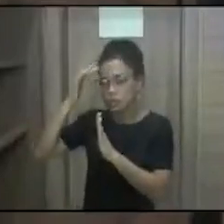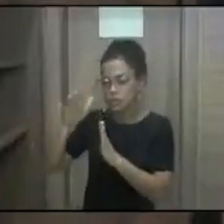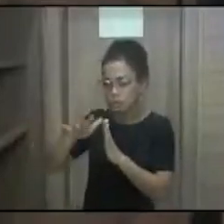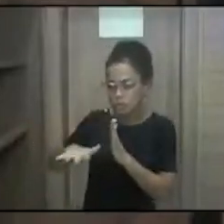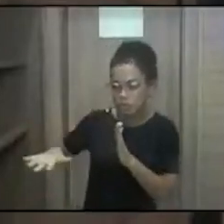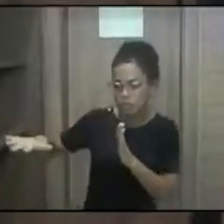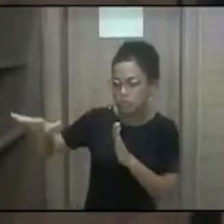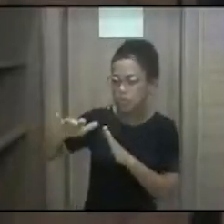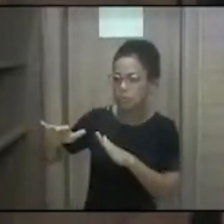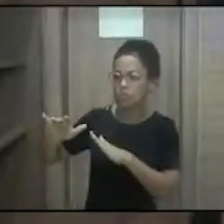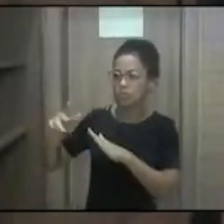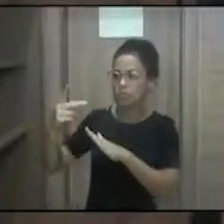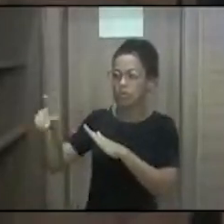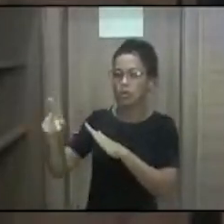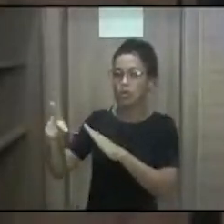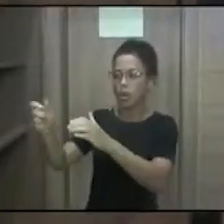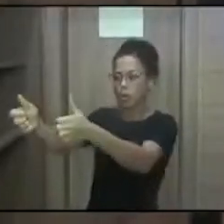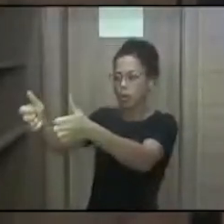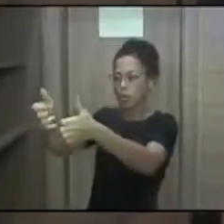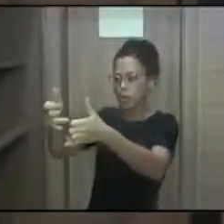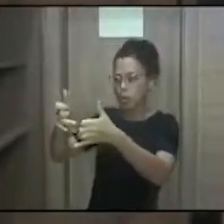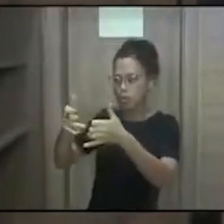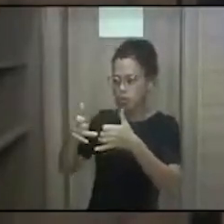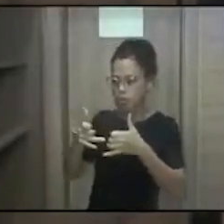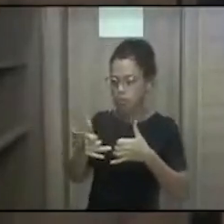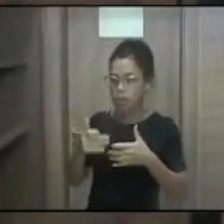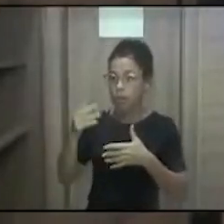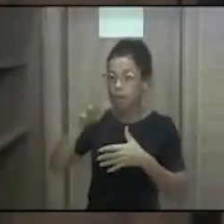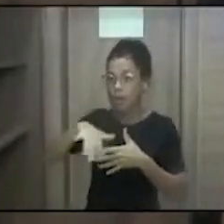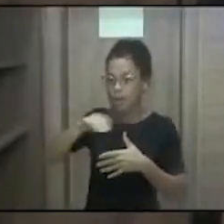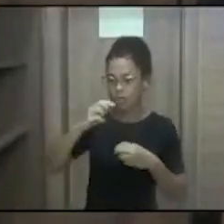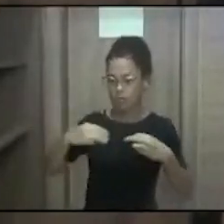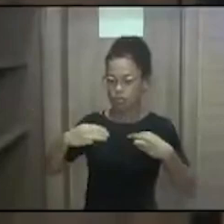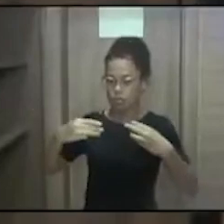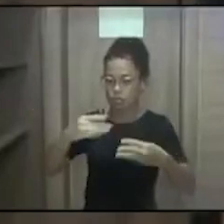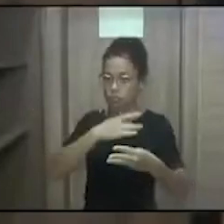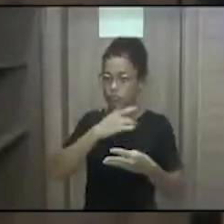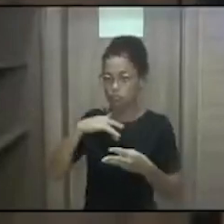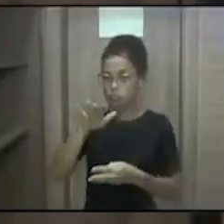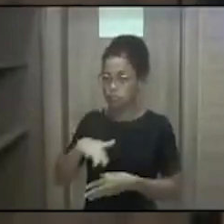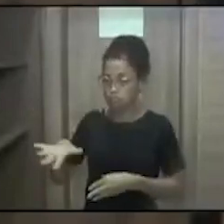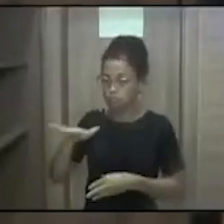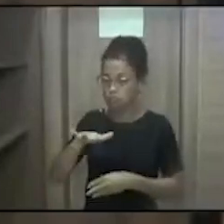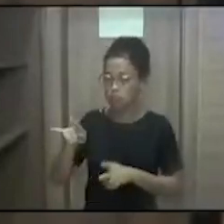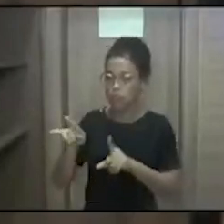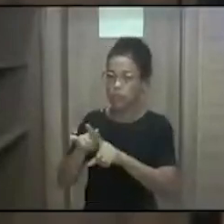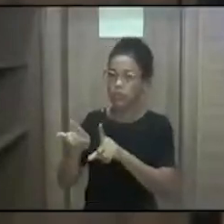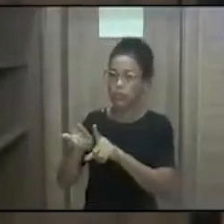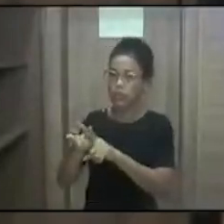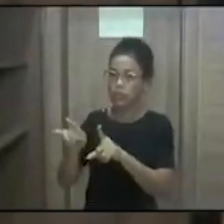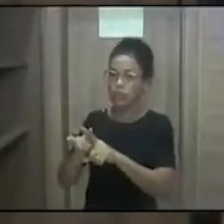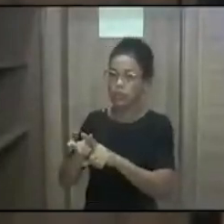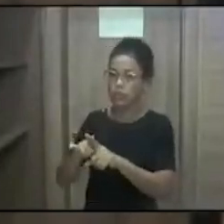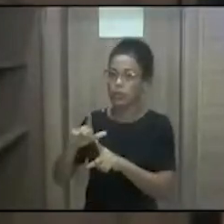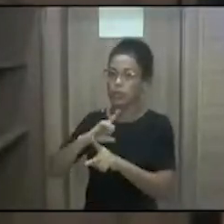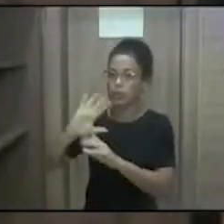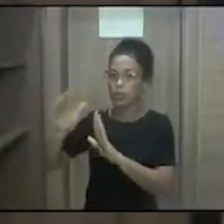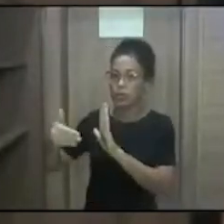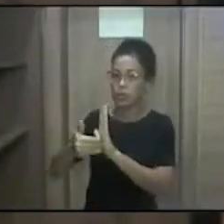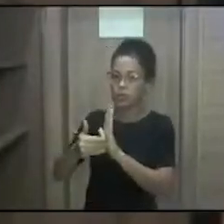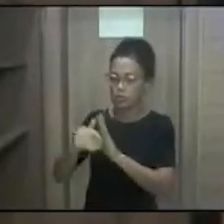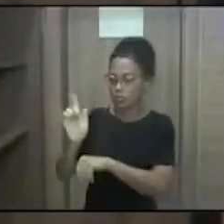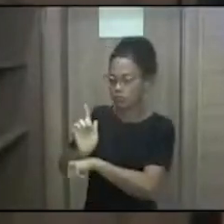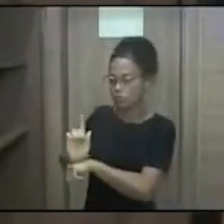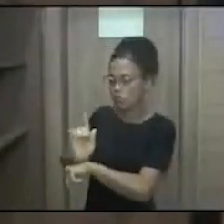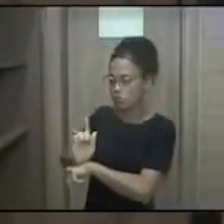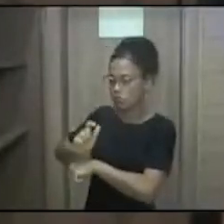em curso do Ministério da Saúde, como a compra de equipamentos, né, tinha uma chamada aberta até ontem para os gestores